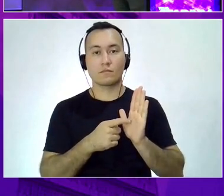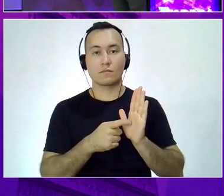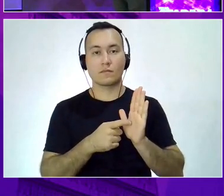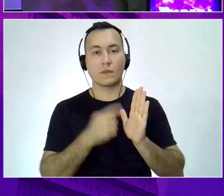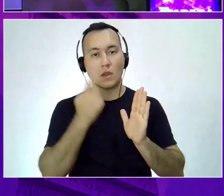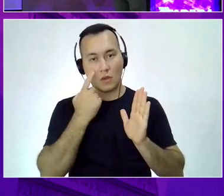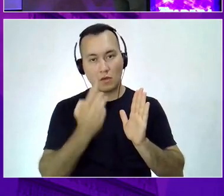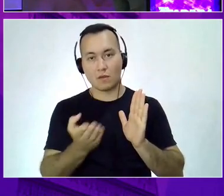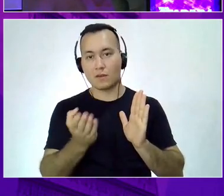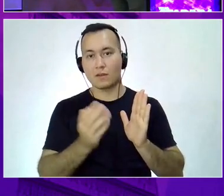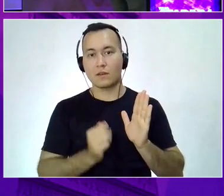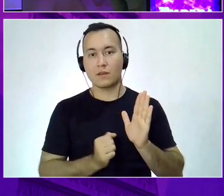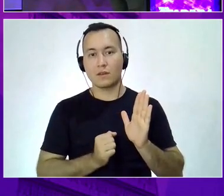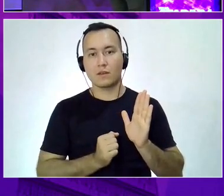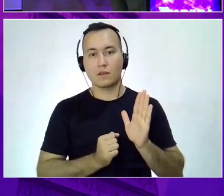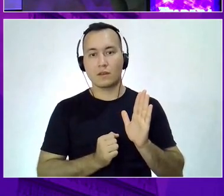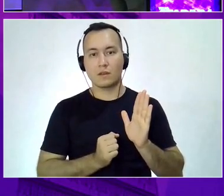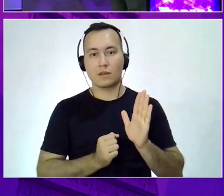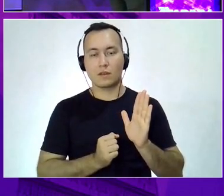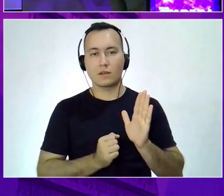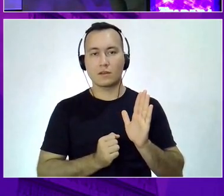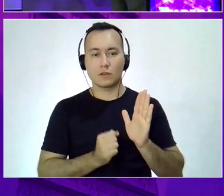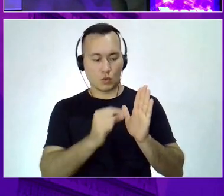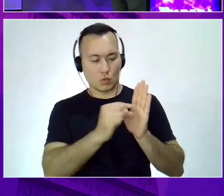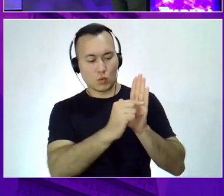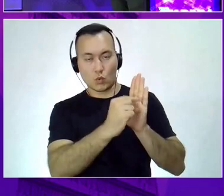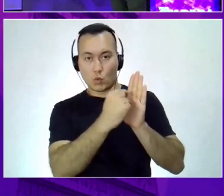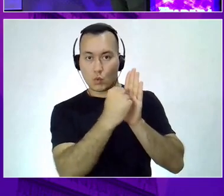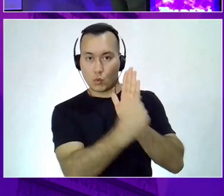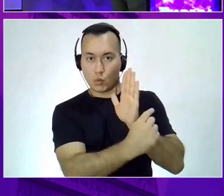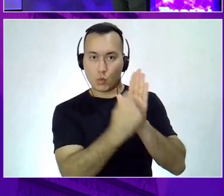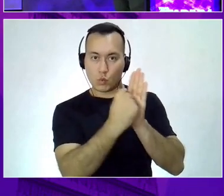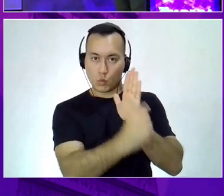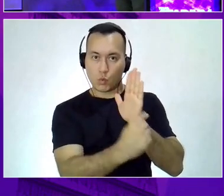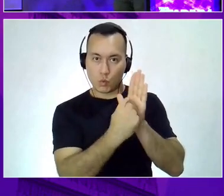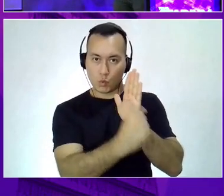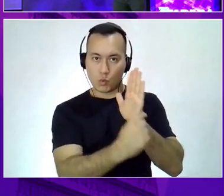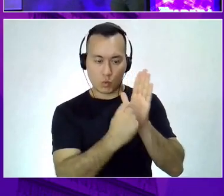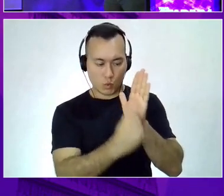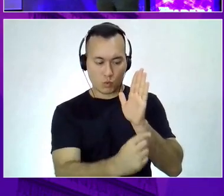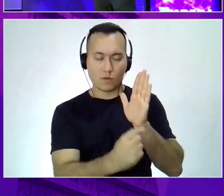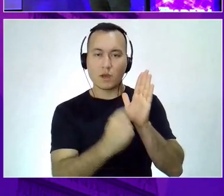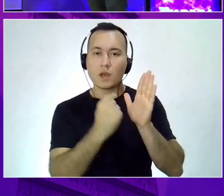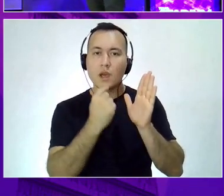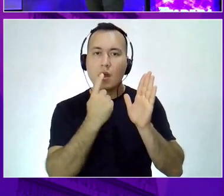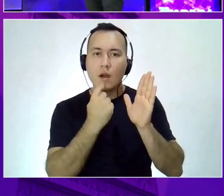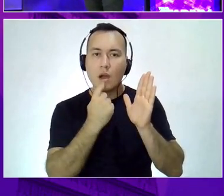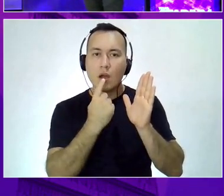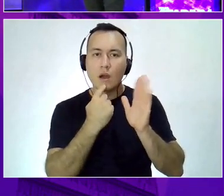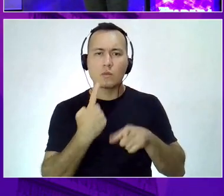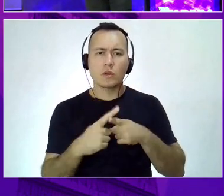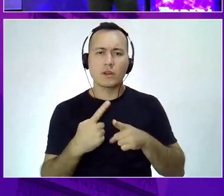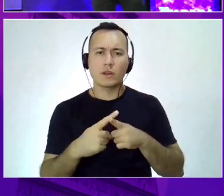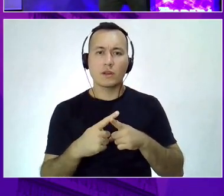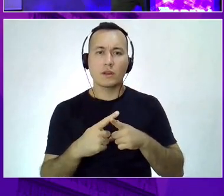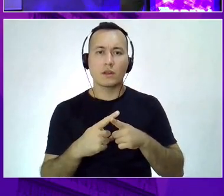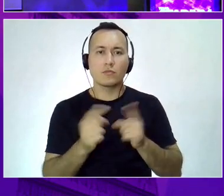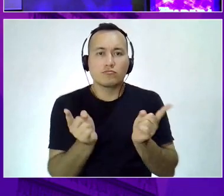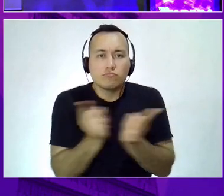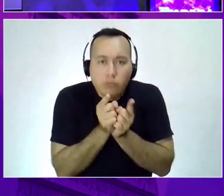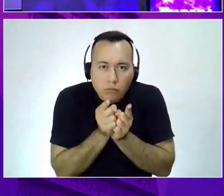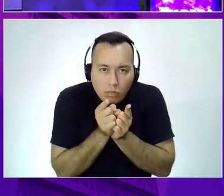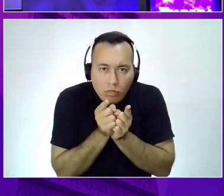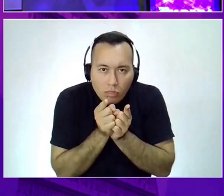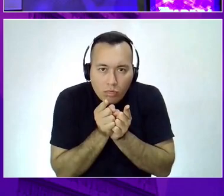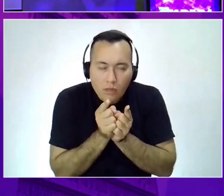porque todas as áreas de toque estavam menor do que deveria. Um ganho de beleza em detrimento da